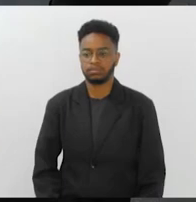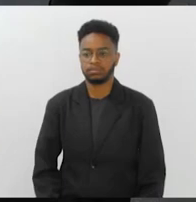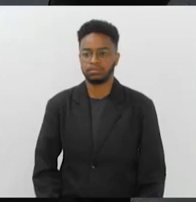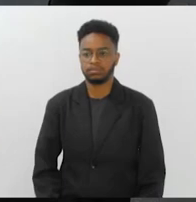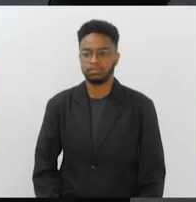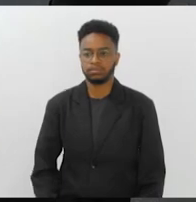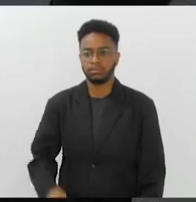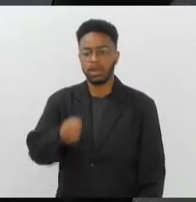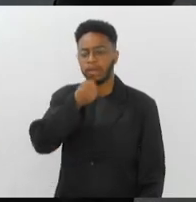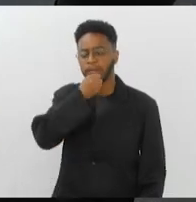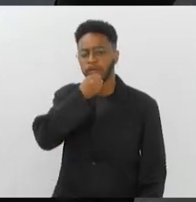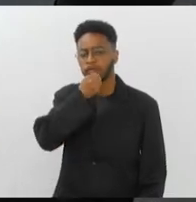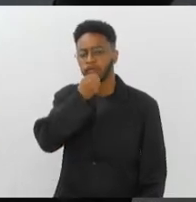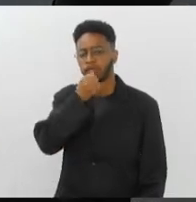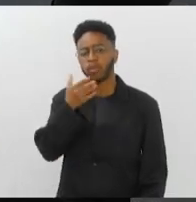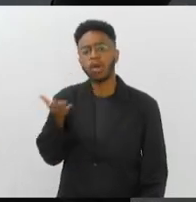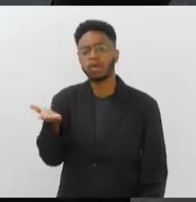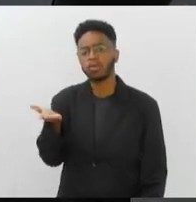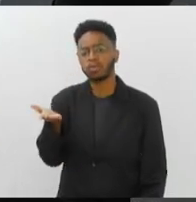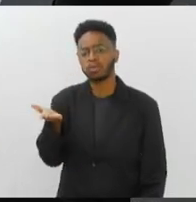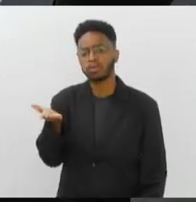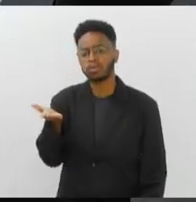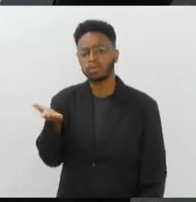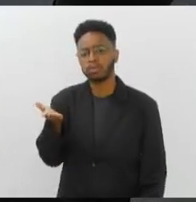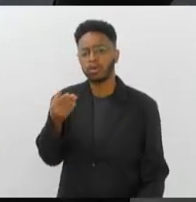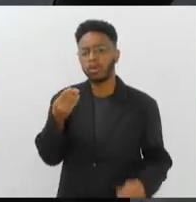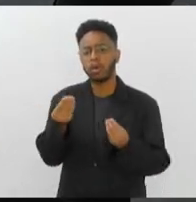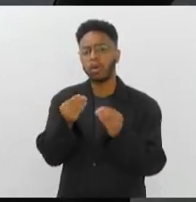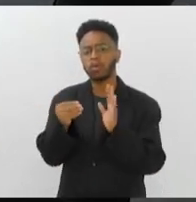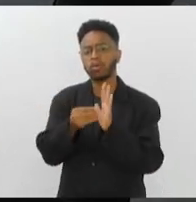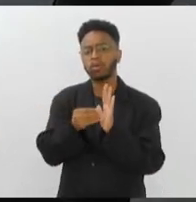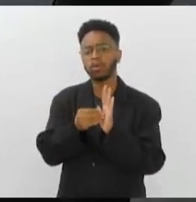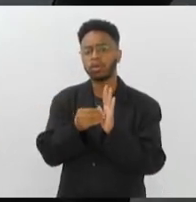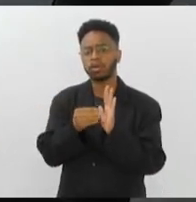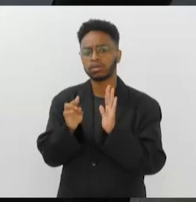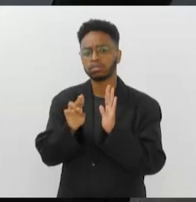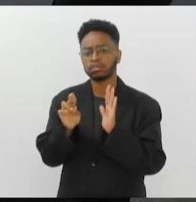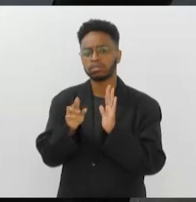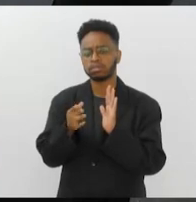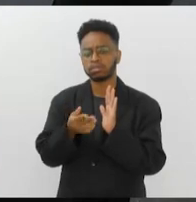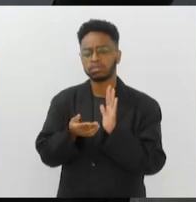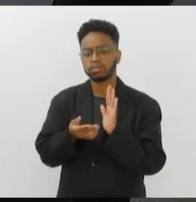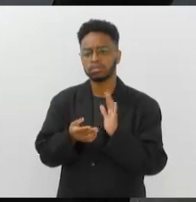Esse microfone é qual para eu abrir aqui? Como é que ele está identificado aqui?